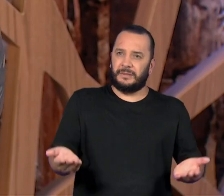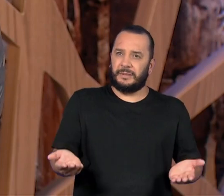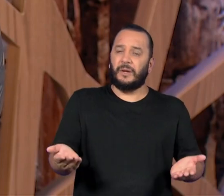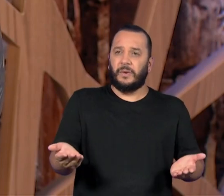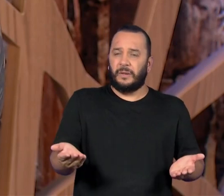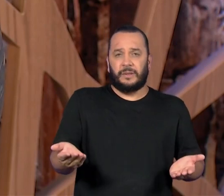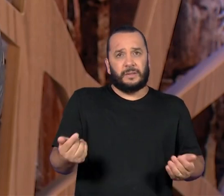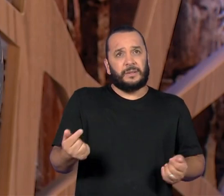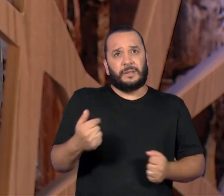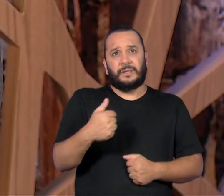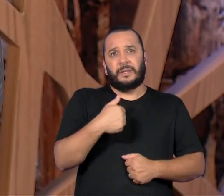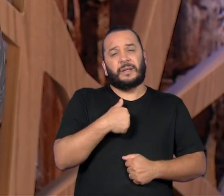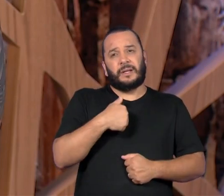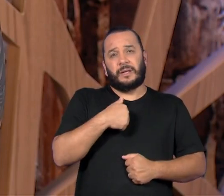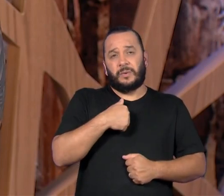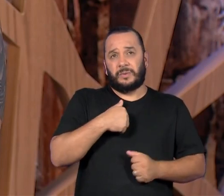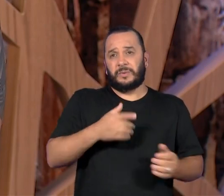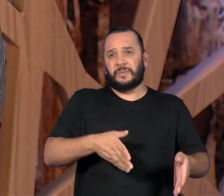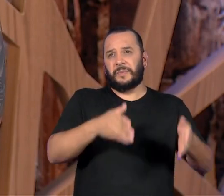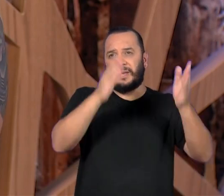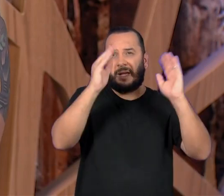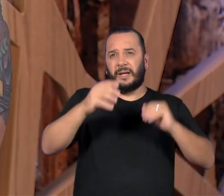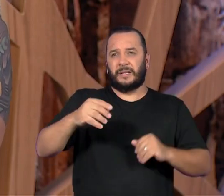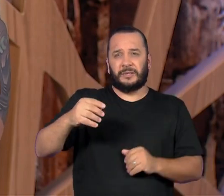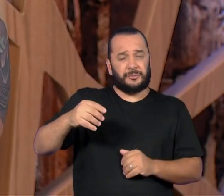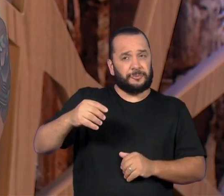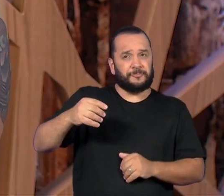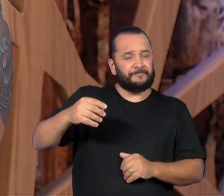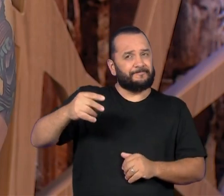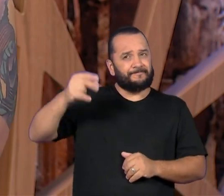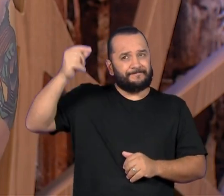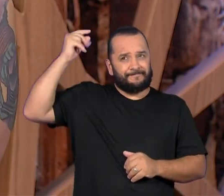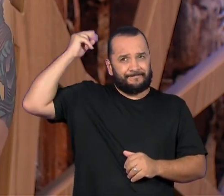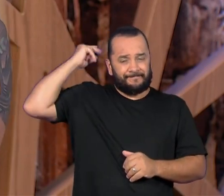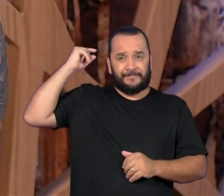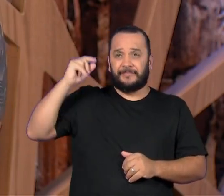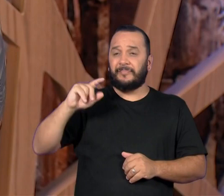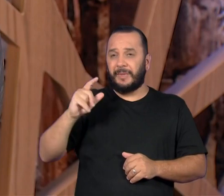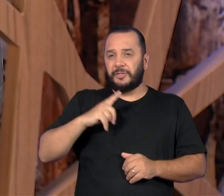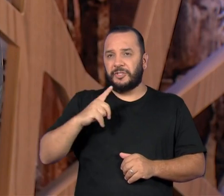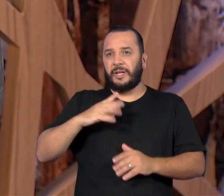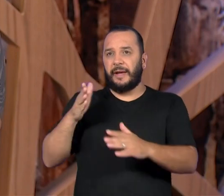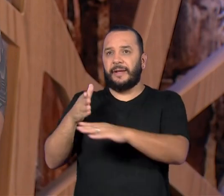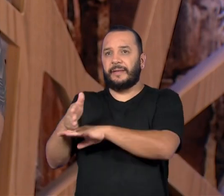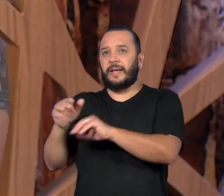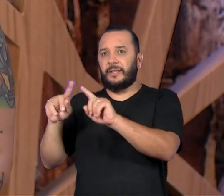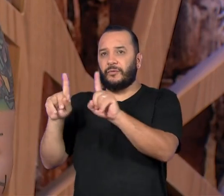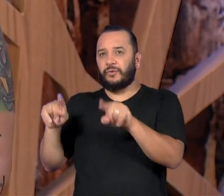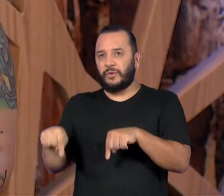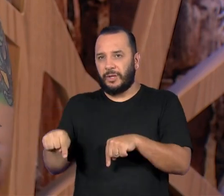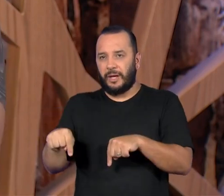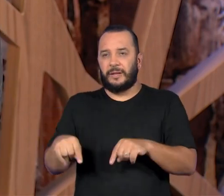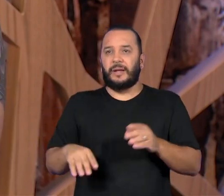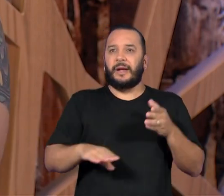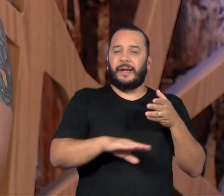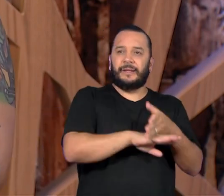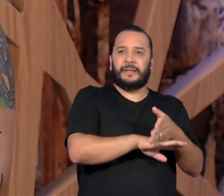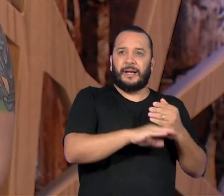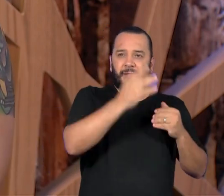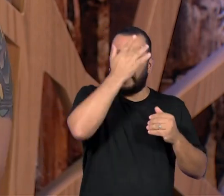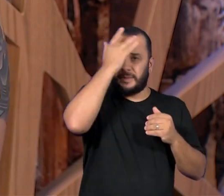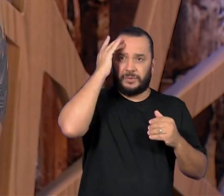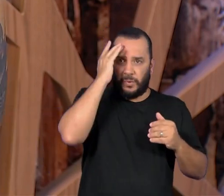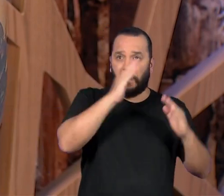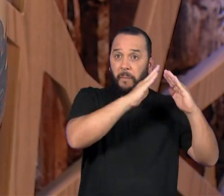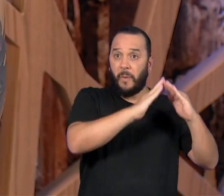a arquitetura foi feita, os prédios antigos, as entradas dos funcionários, as entradas dos moradores eram longe, para a gente não se